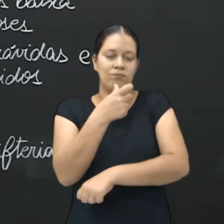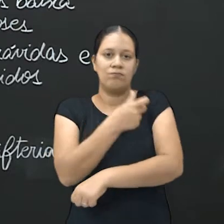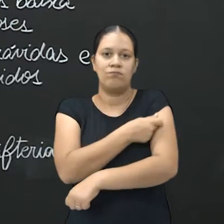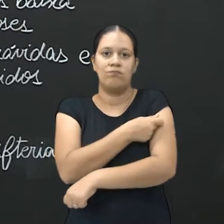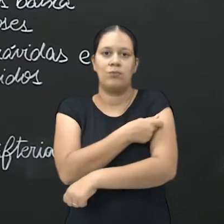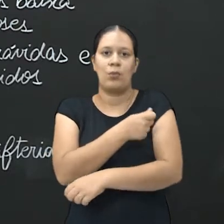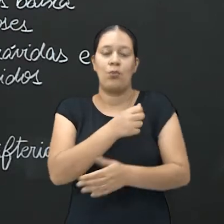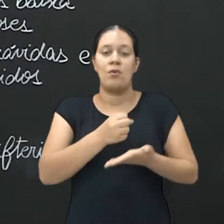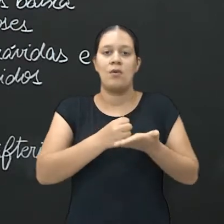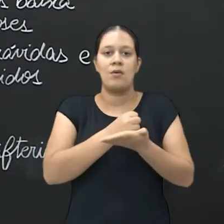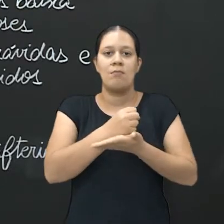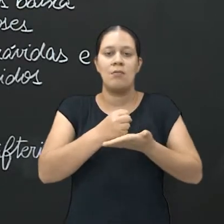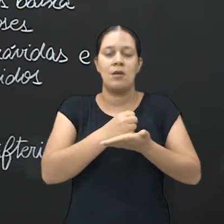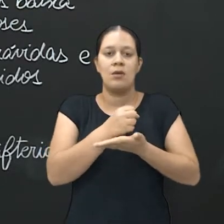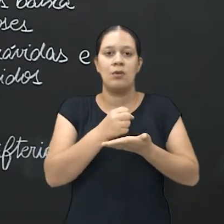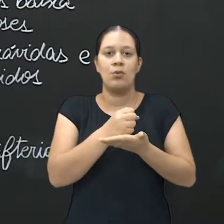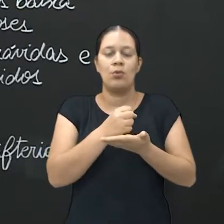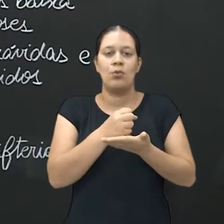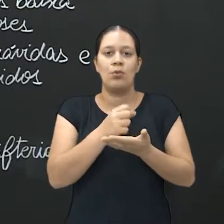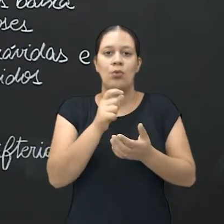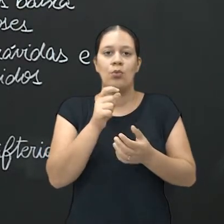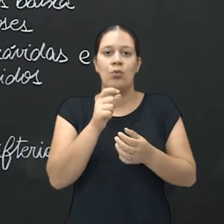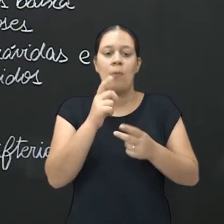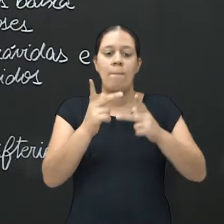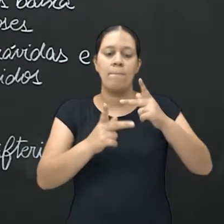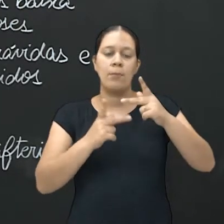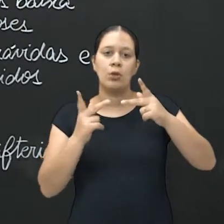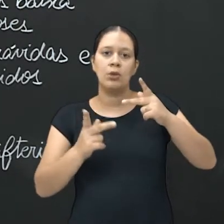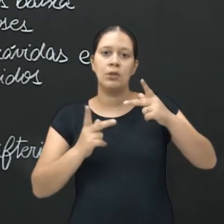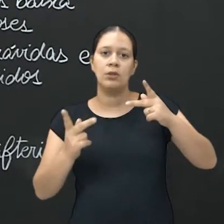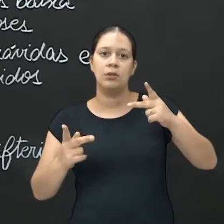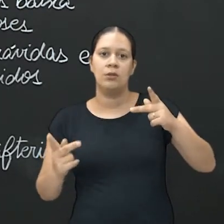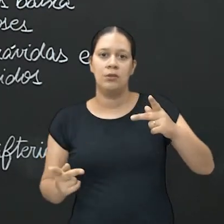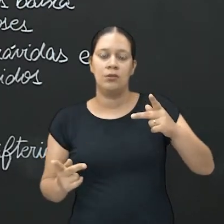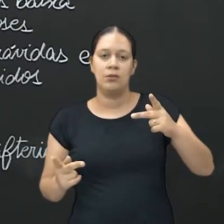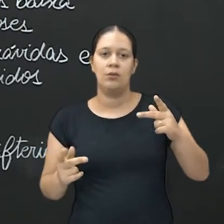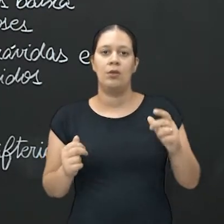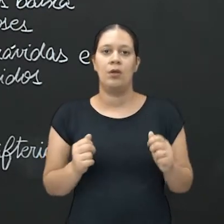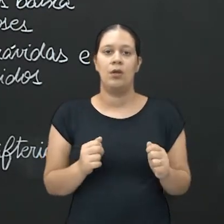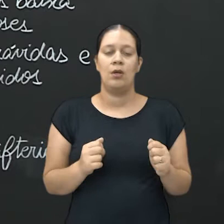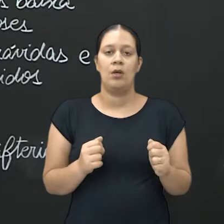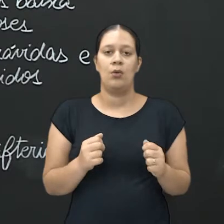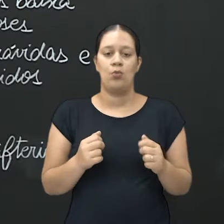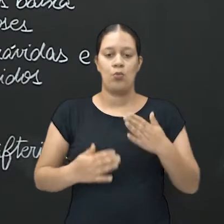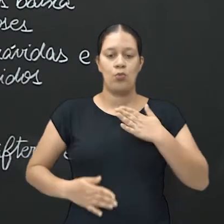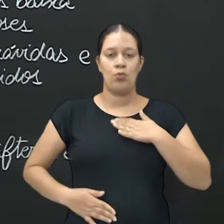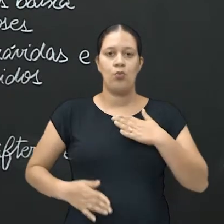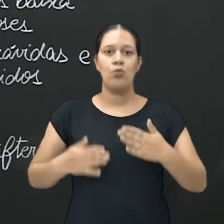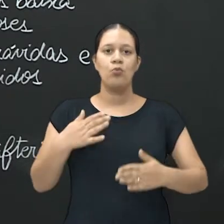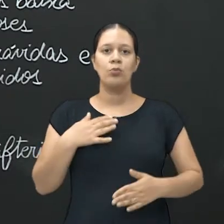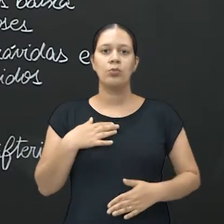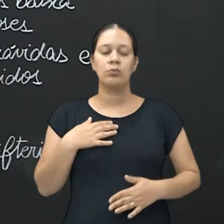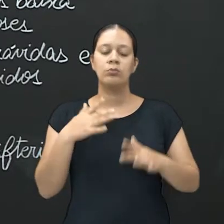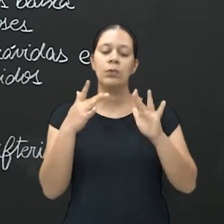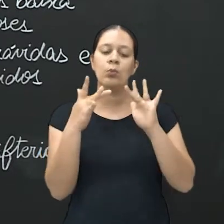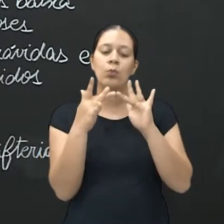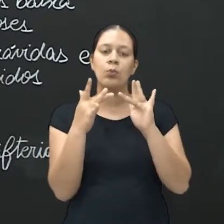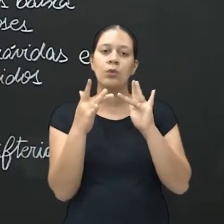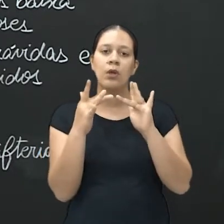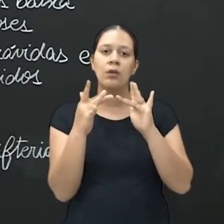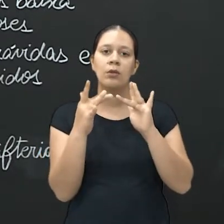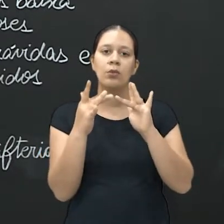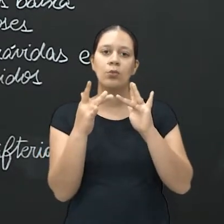Ele recebe uma proteína ou um micro-organismo. Quando o nosso corpo, então, ele tem contato com esse micro-organismo,